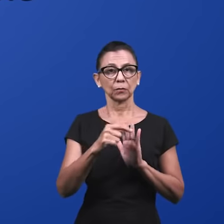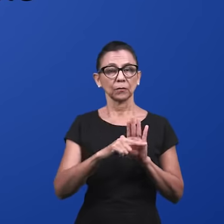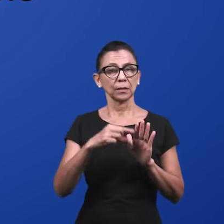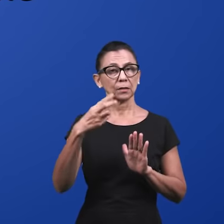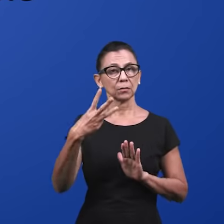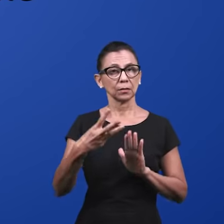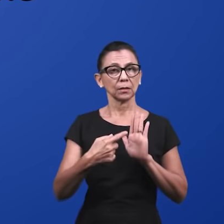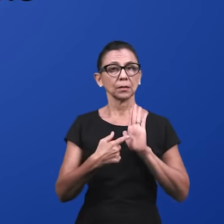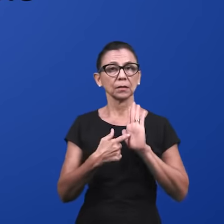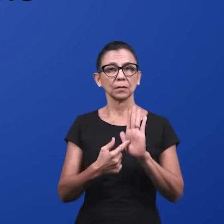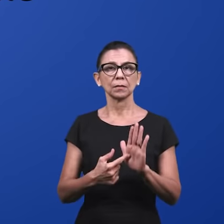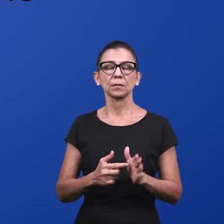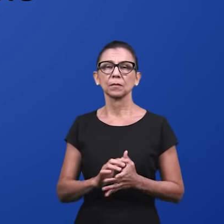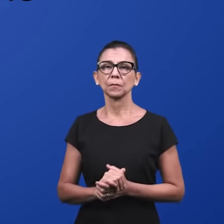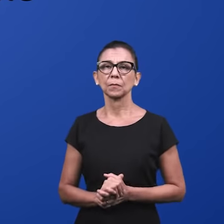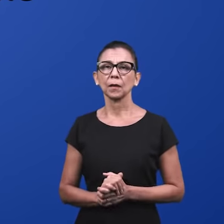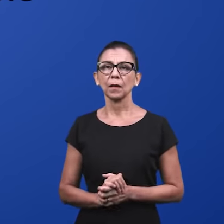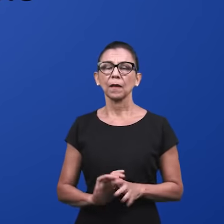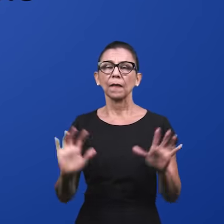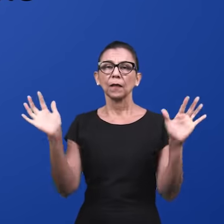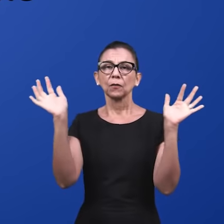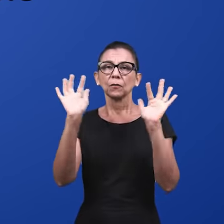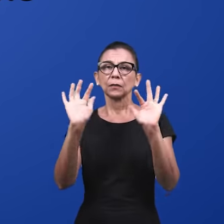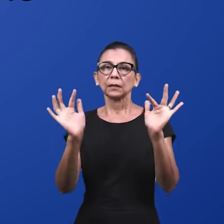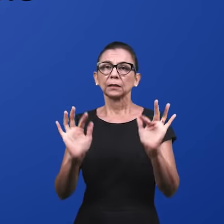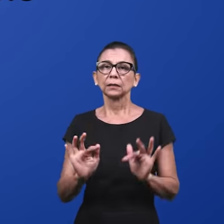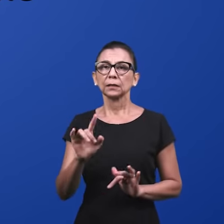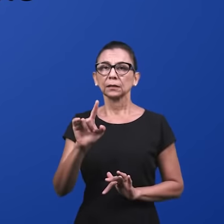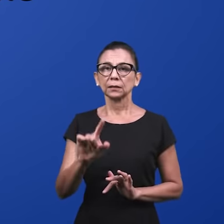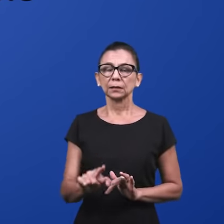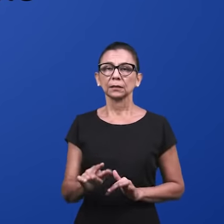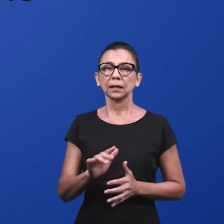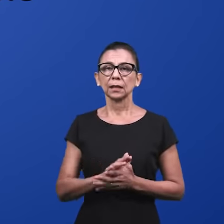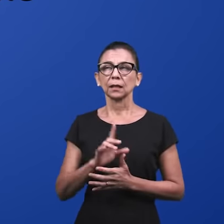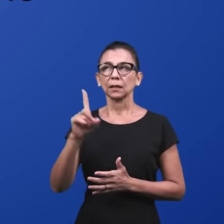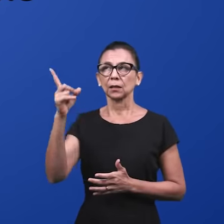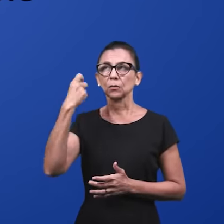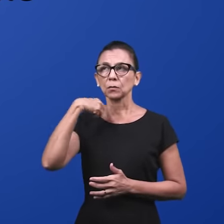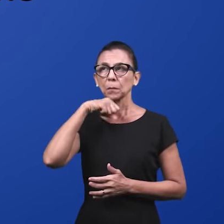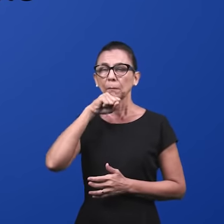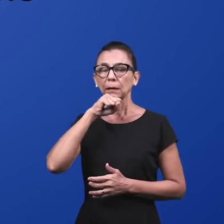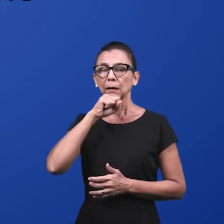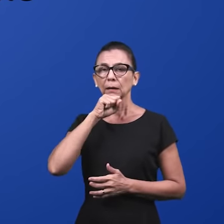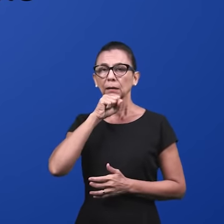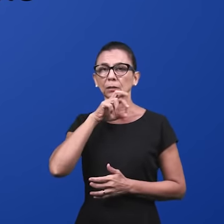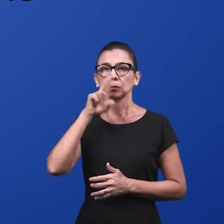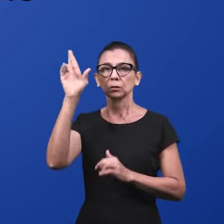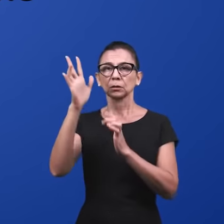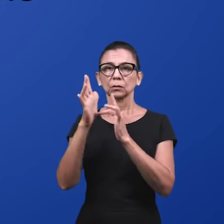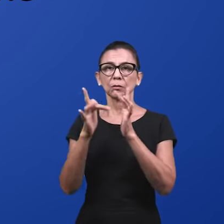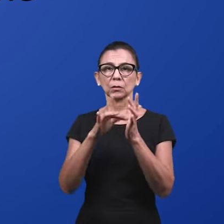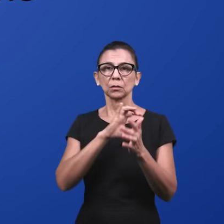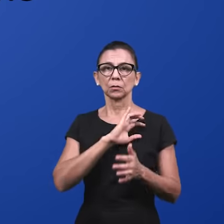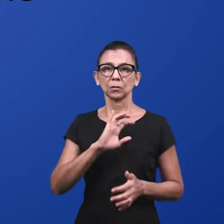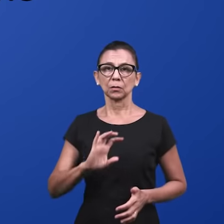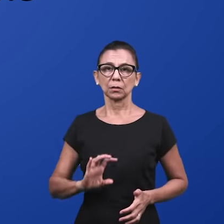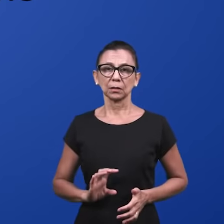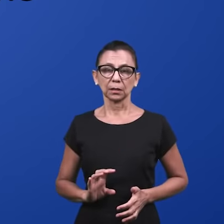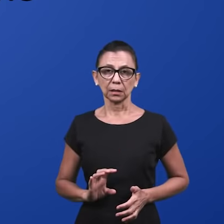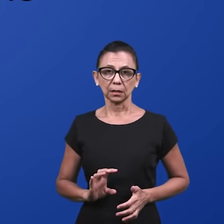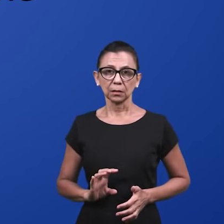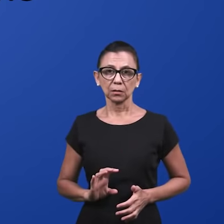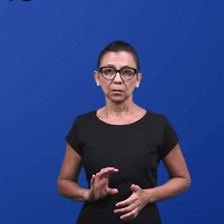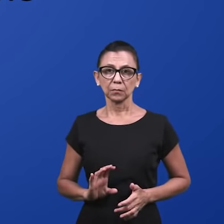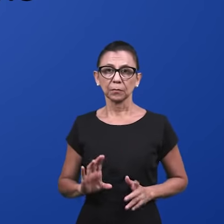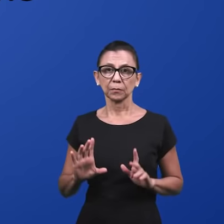ele fala: bendito seja o Deus e Pai de nosso Senhor Jesus Cristo, pelas operações das